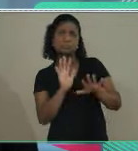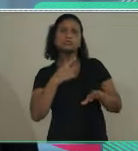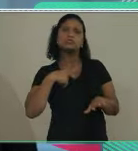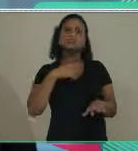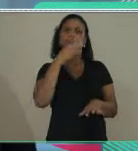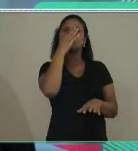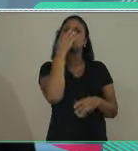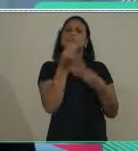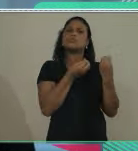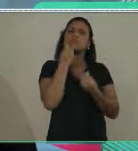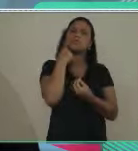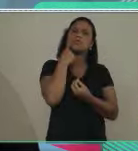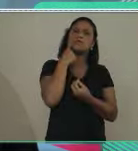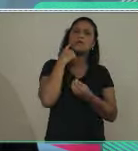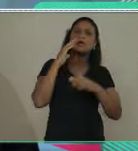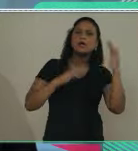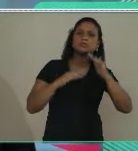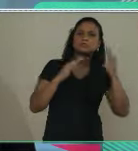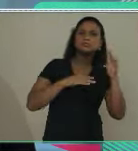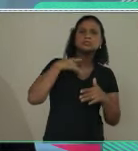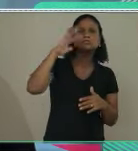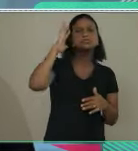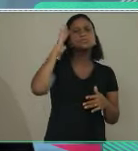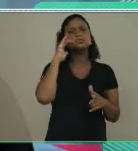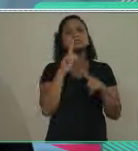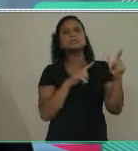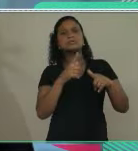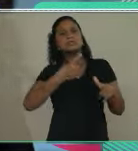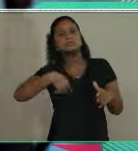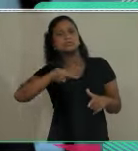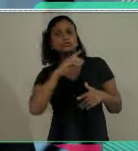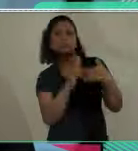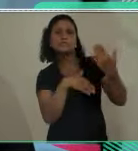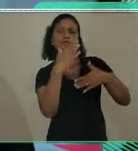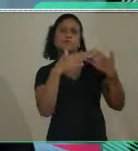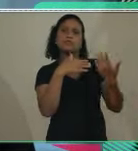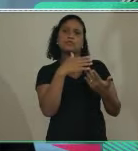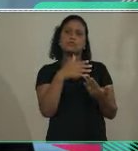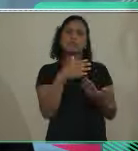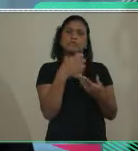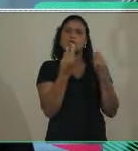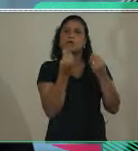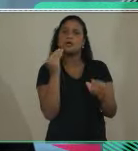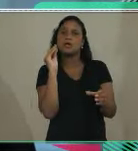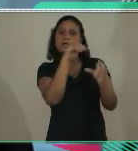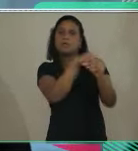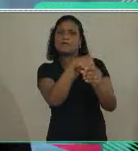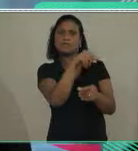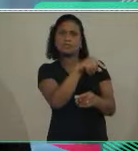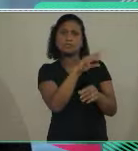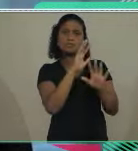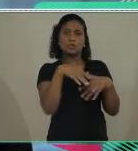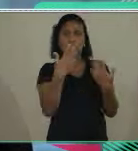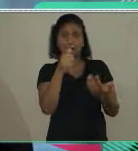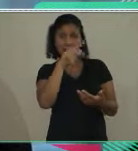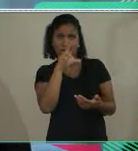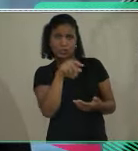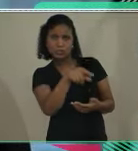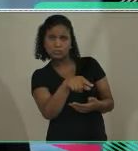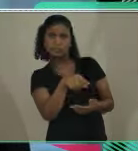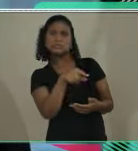precisa ser diferente. A gente se surpreende o tempo inteiro quando às vezes pensamos que o trabalho que a gente está